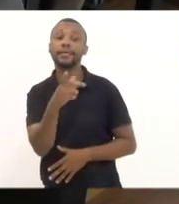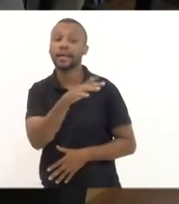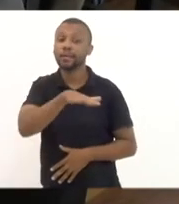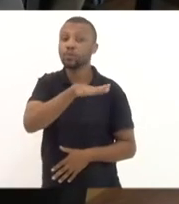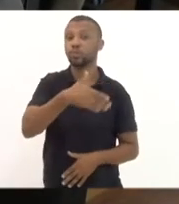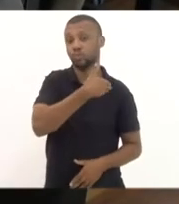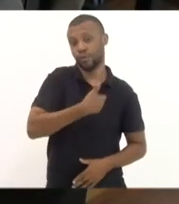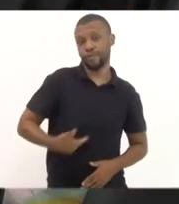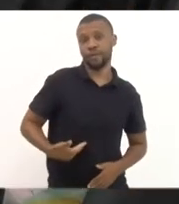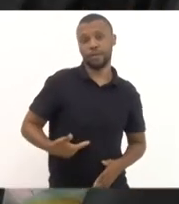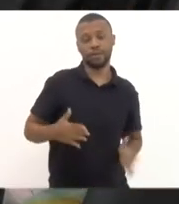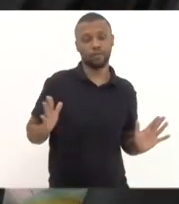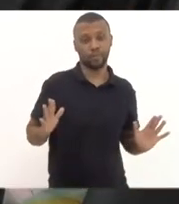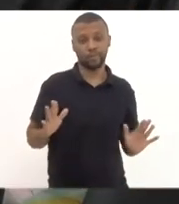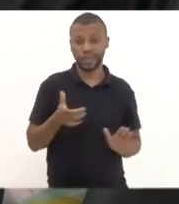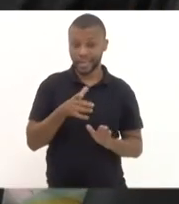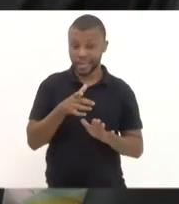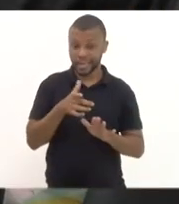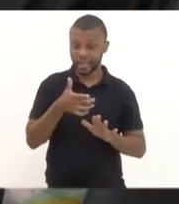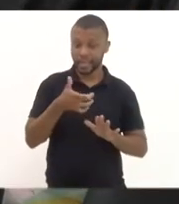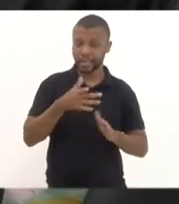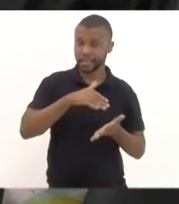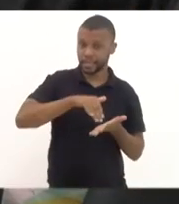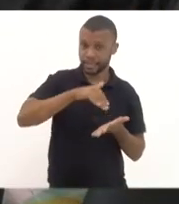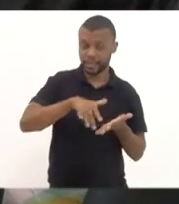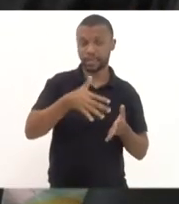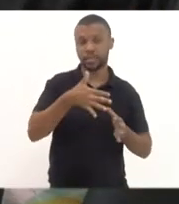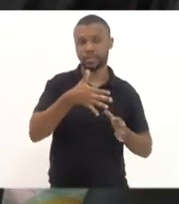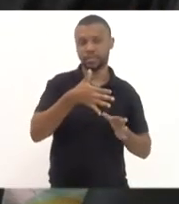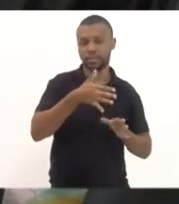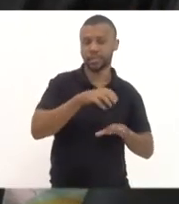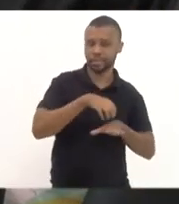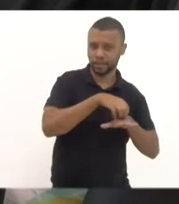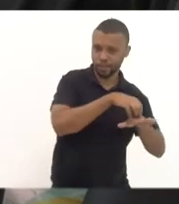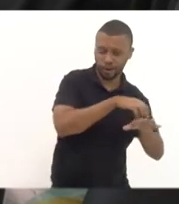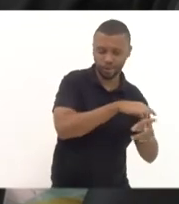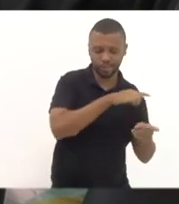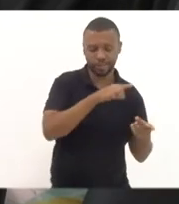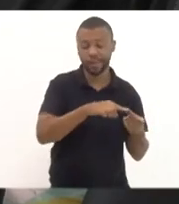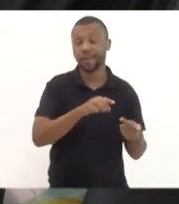Poder Executivo transporte fazendo planejar nela e um